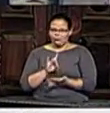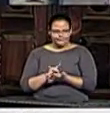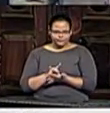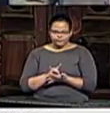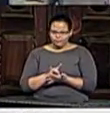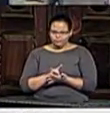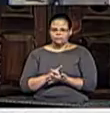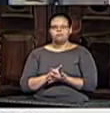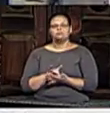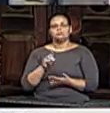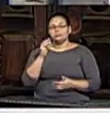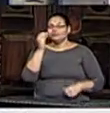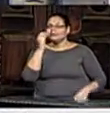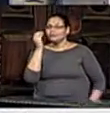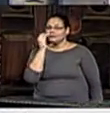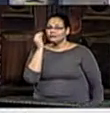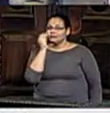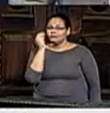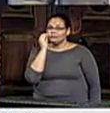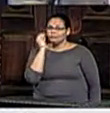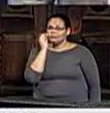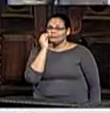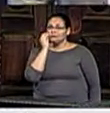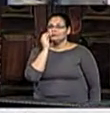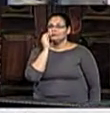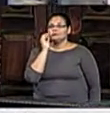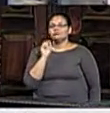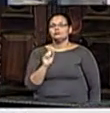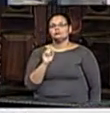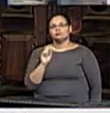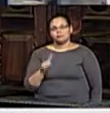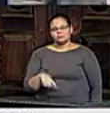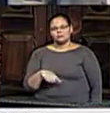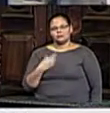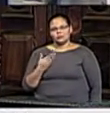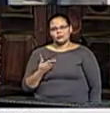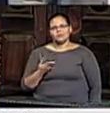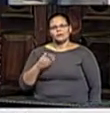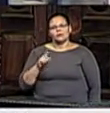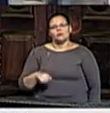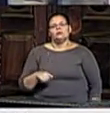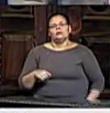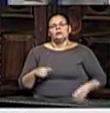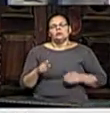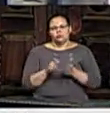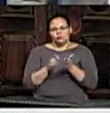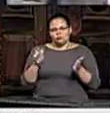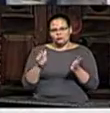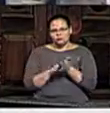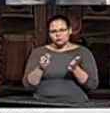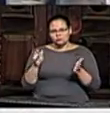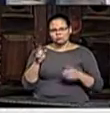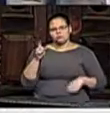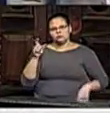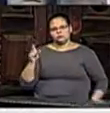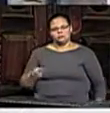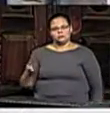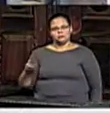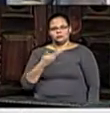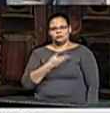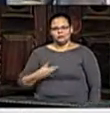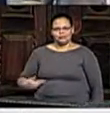é mais uma tentativa, é só pegar o editorial do jornal, uma tentativa do